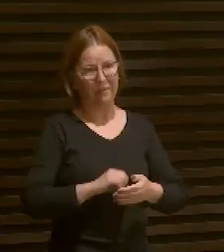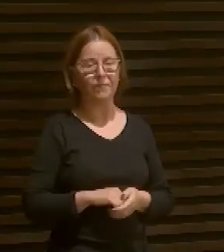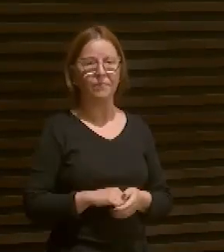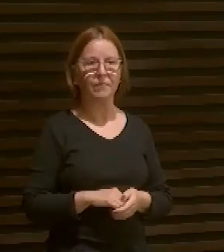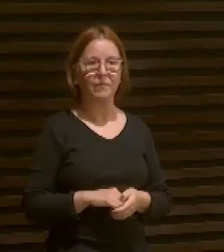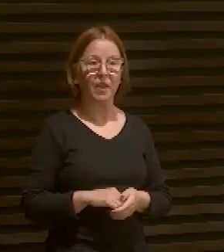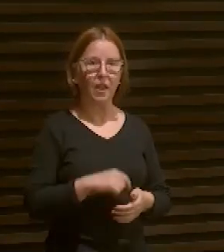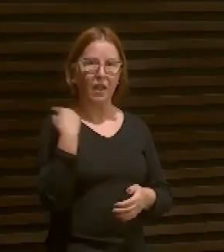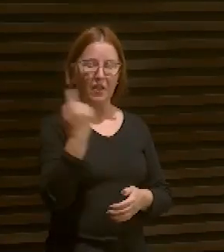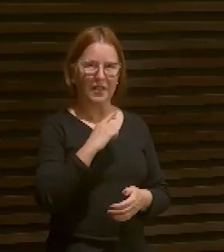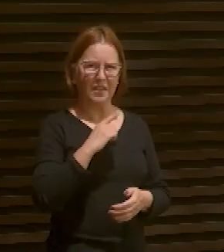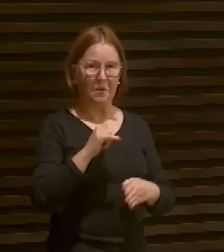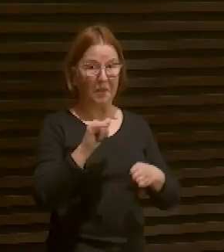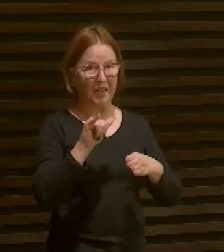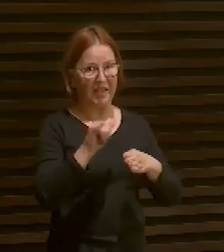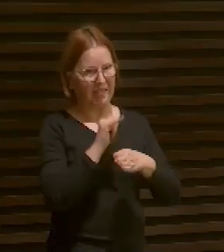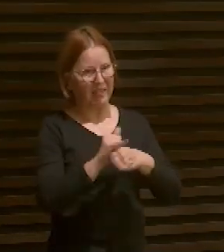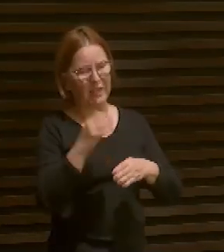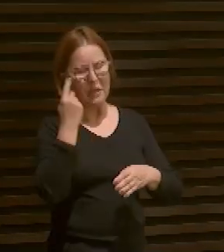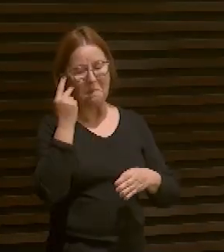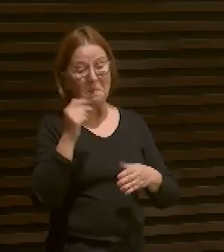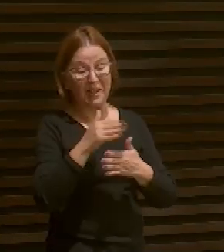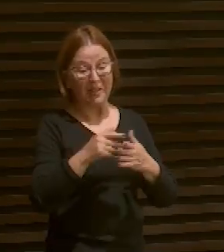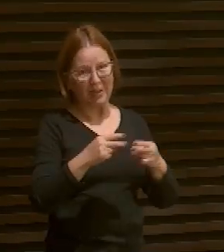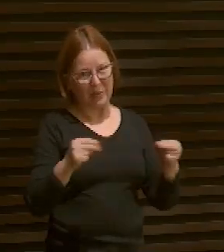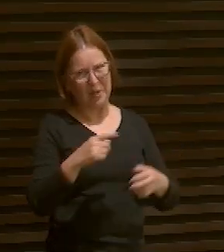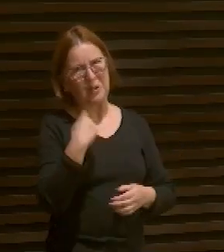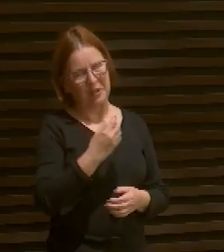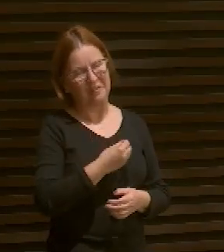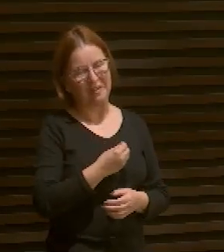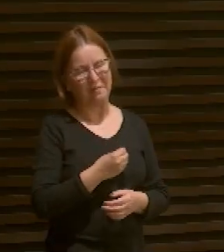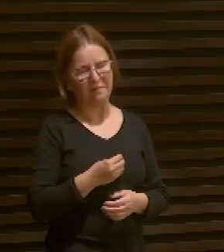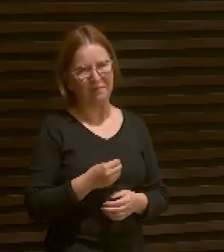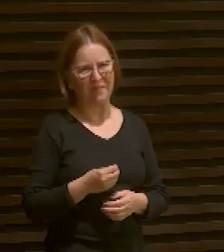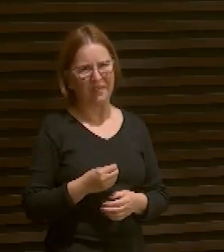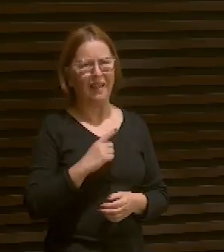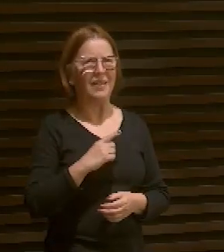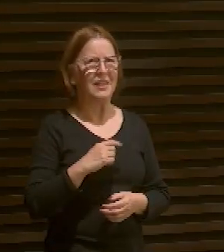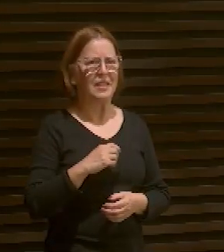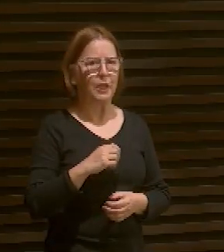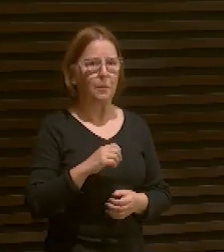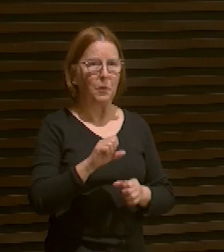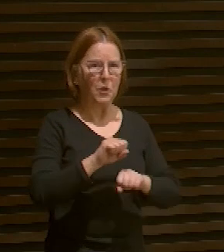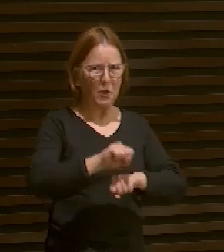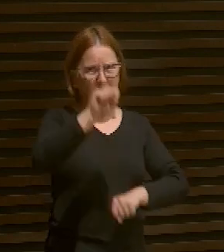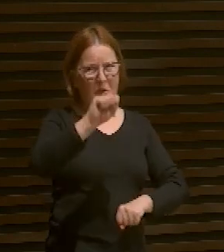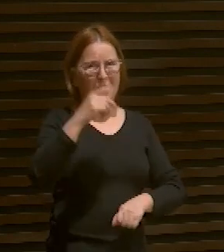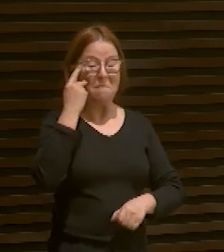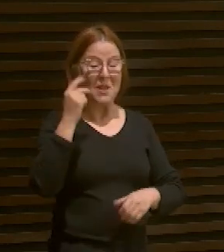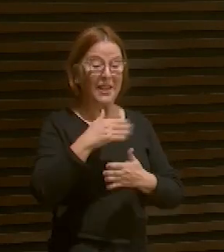uma estratégia para todas as coisas da nossa vida? Nós temos uma solução para todas as coisas, só